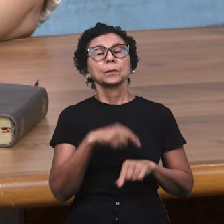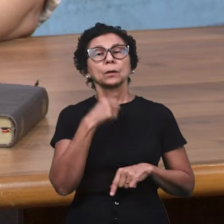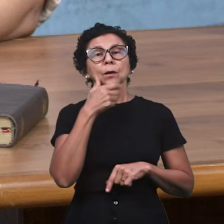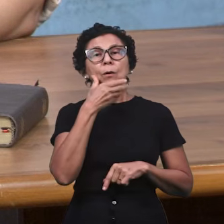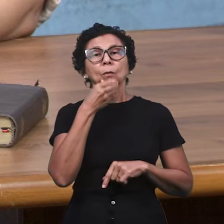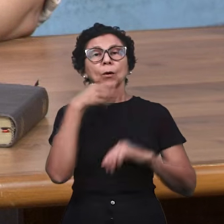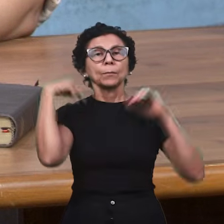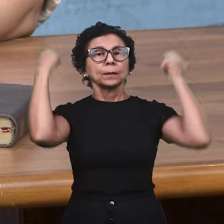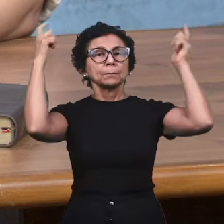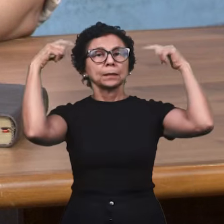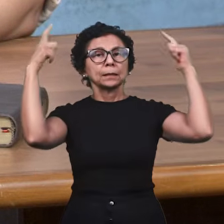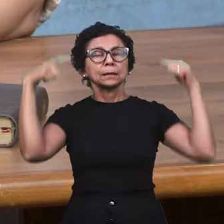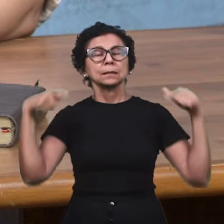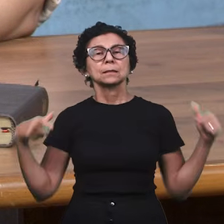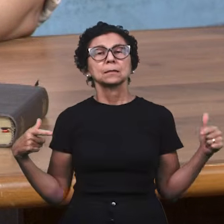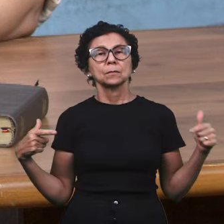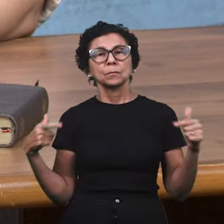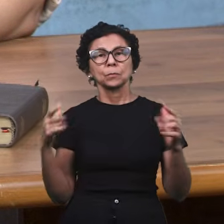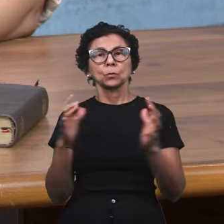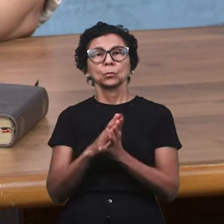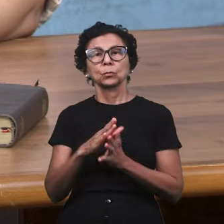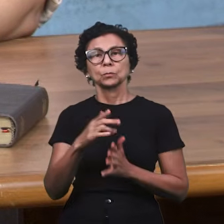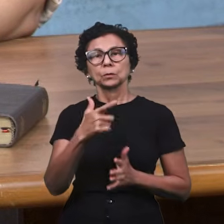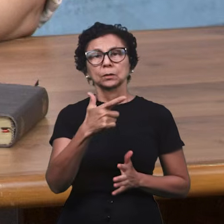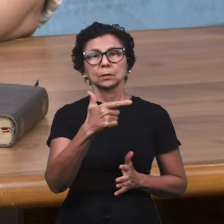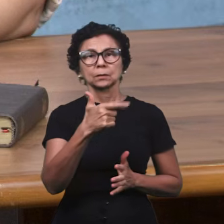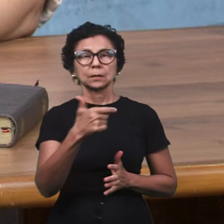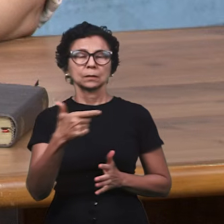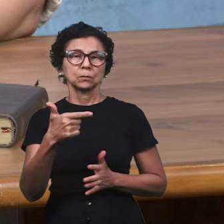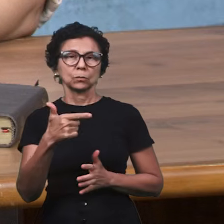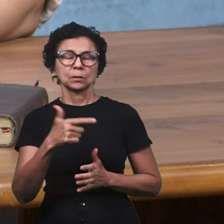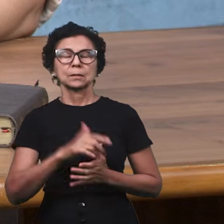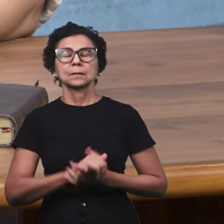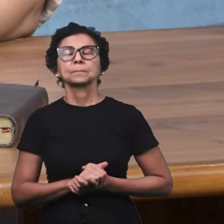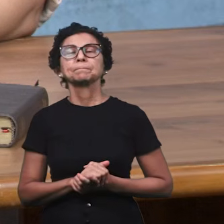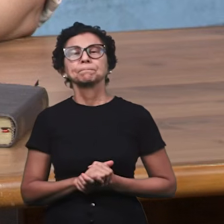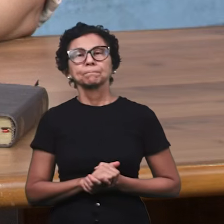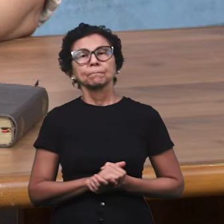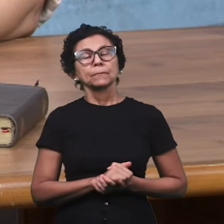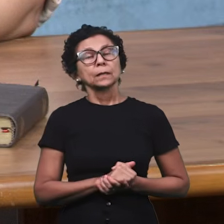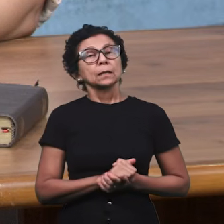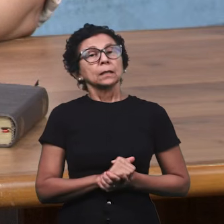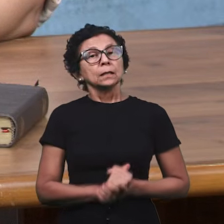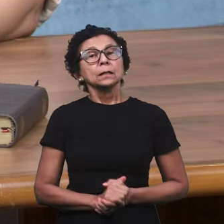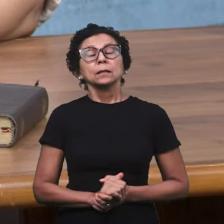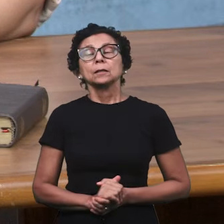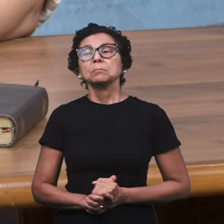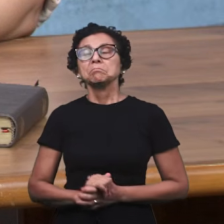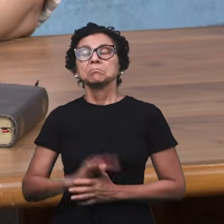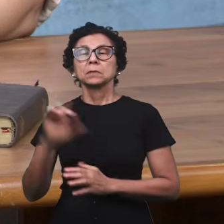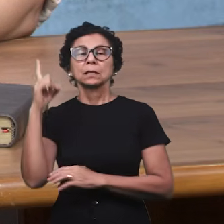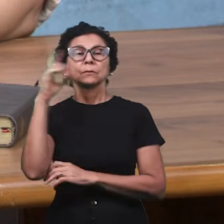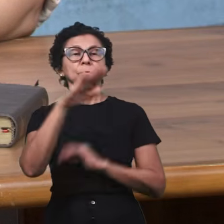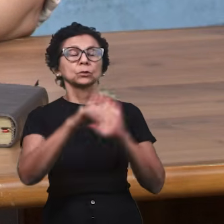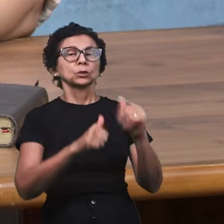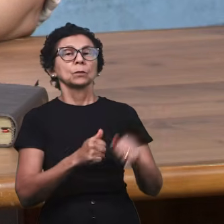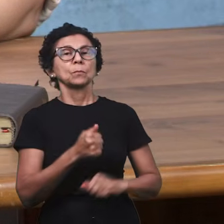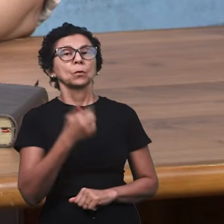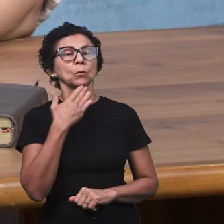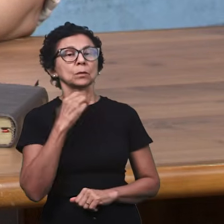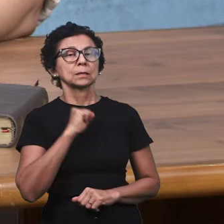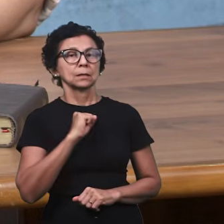seus irmãos 112. E chamou Davi os sacerdotes Zadoque